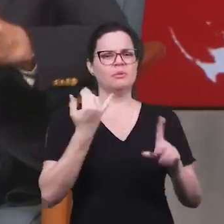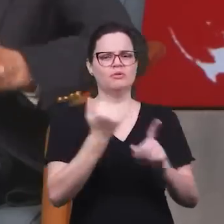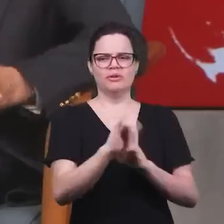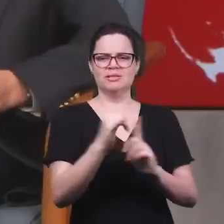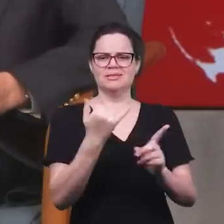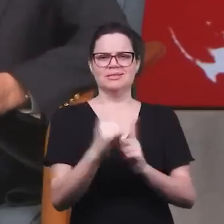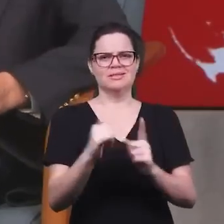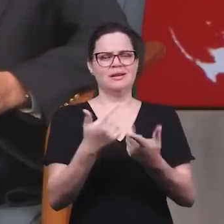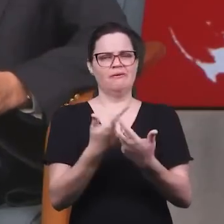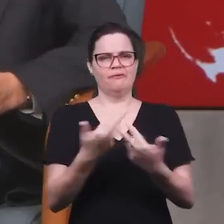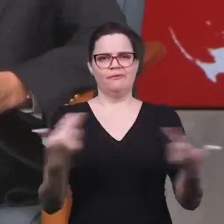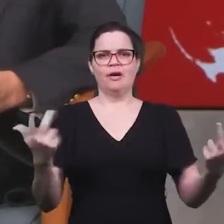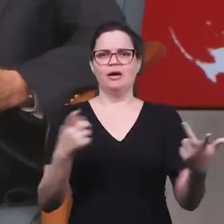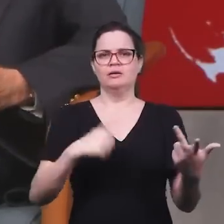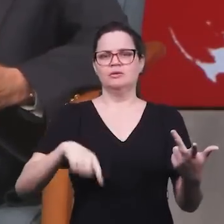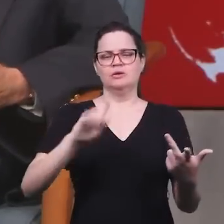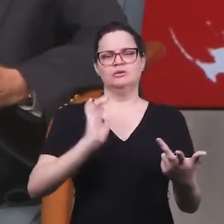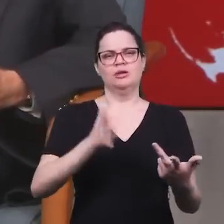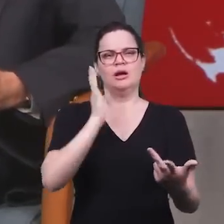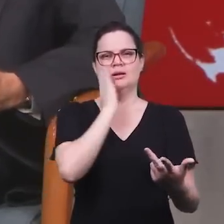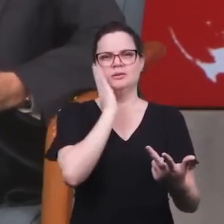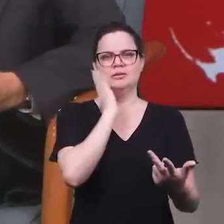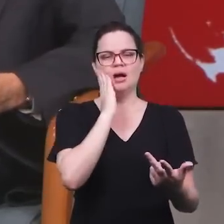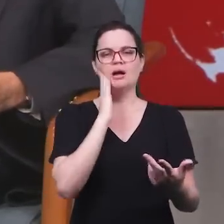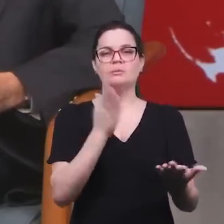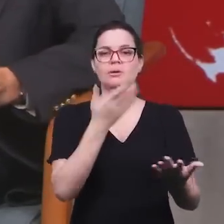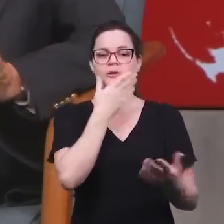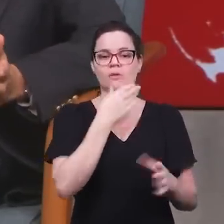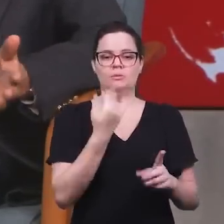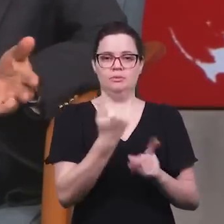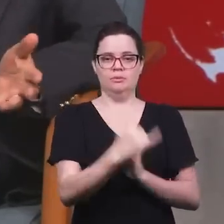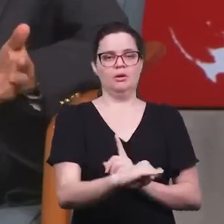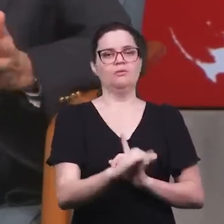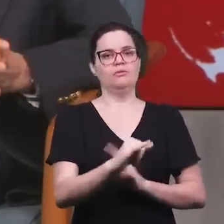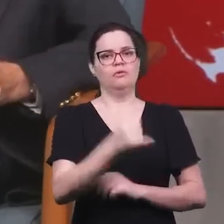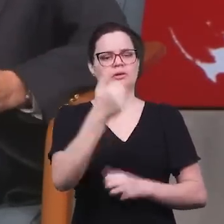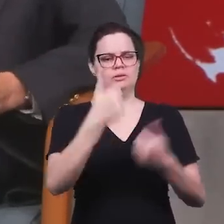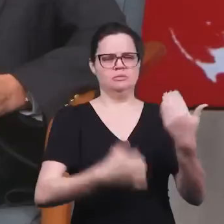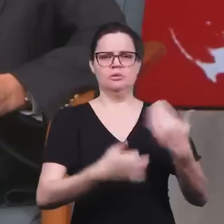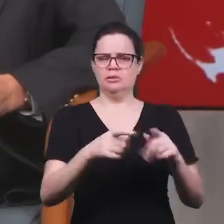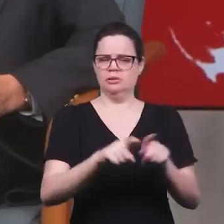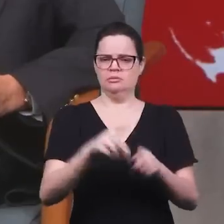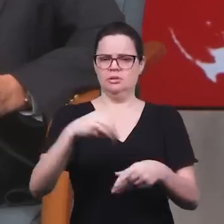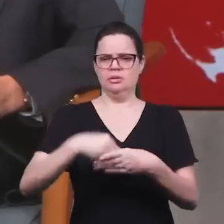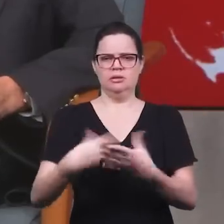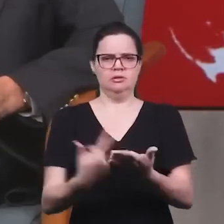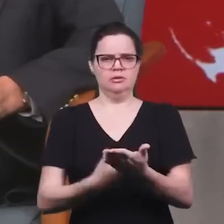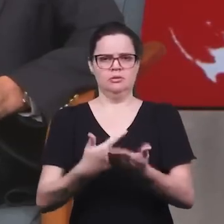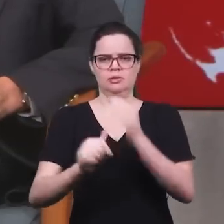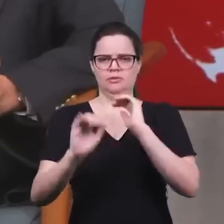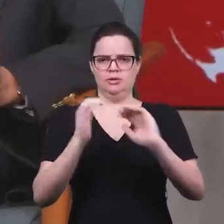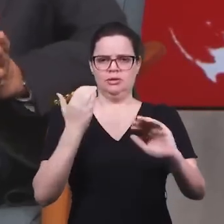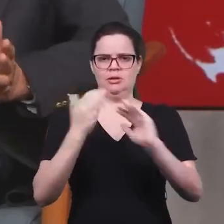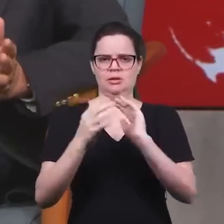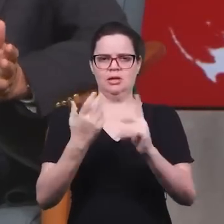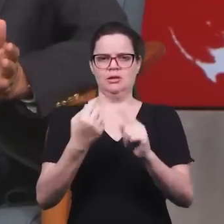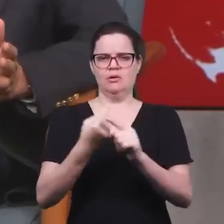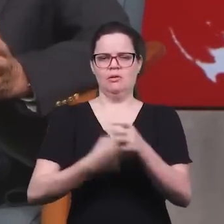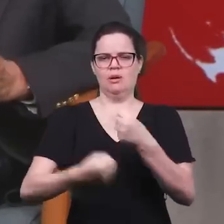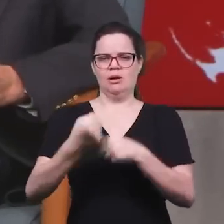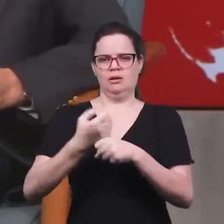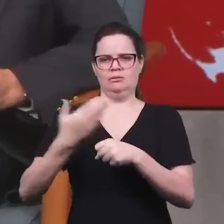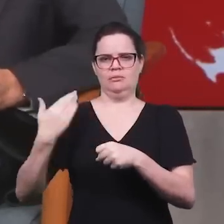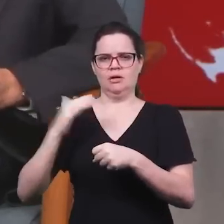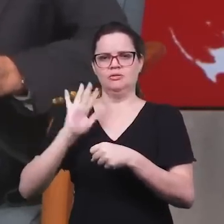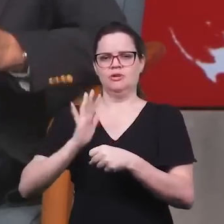em tantas citações pelos profetas do Velho Testamento, até no livro de Cantares, como nós recentemente estudamos. Mas voltando